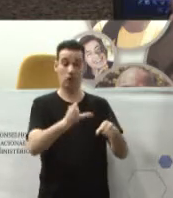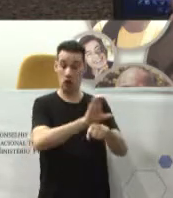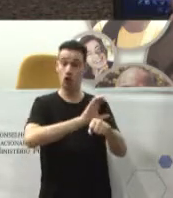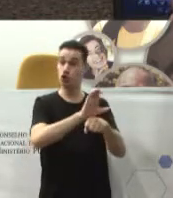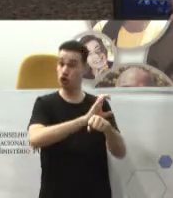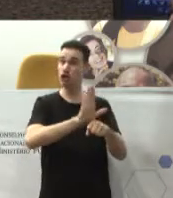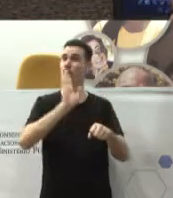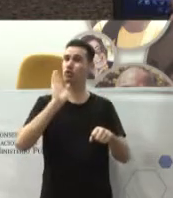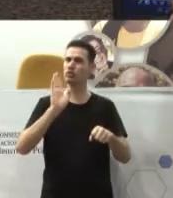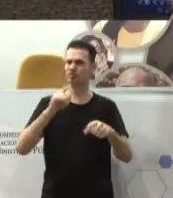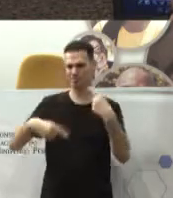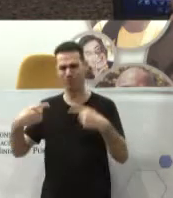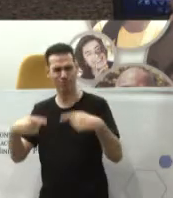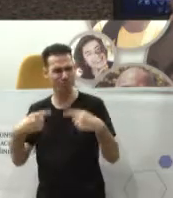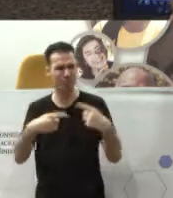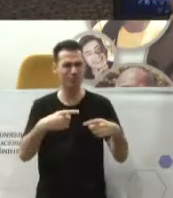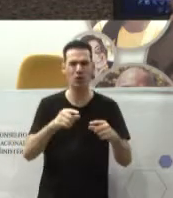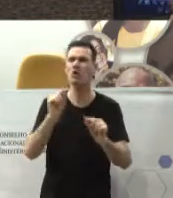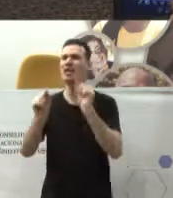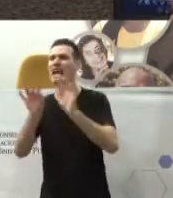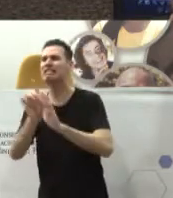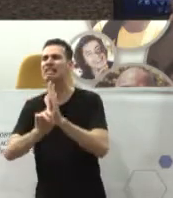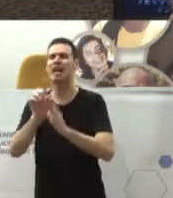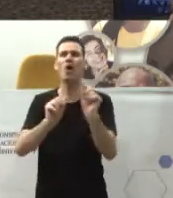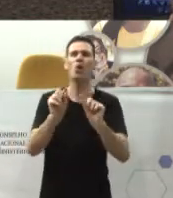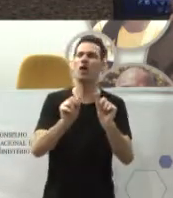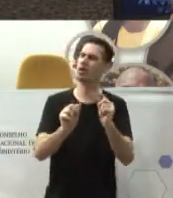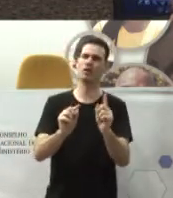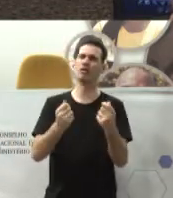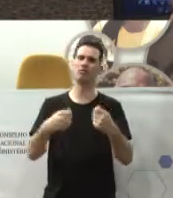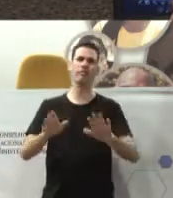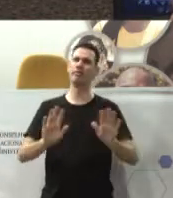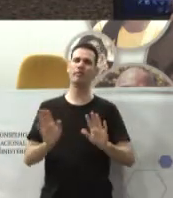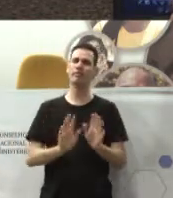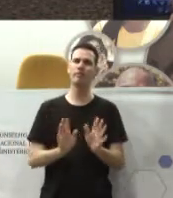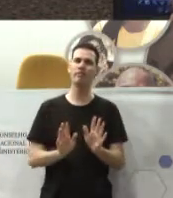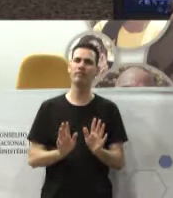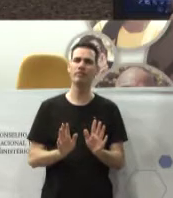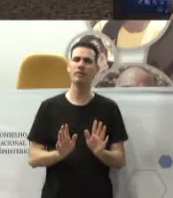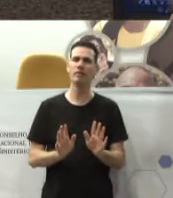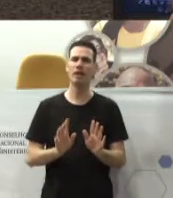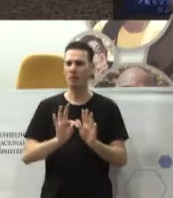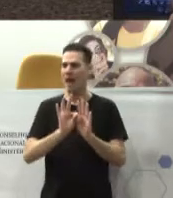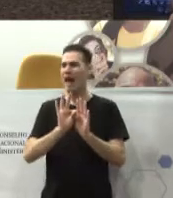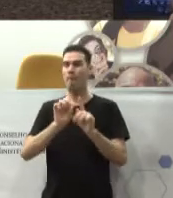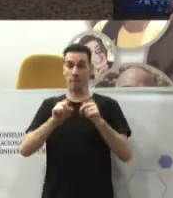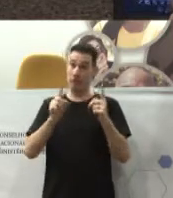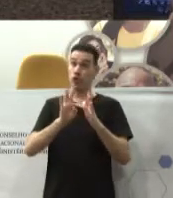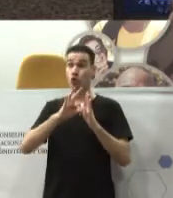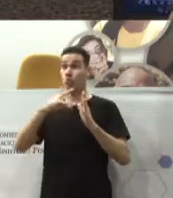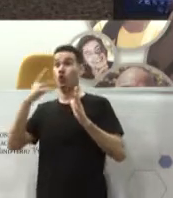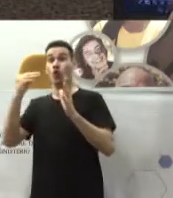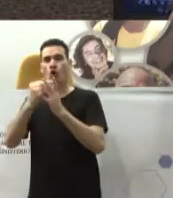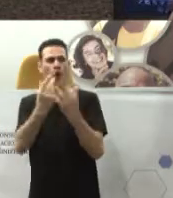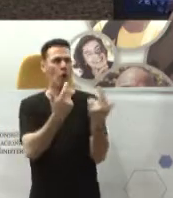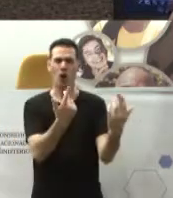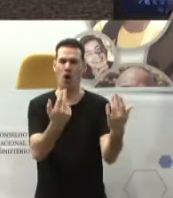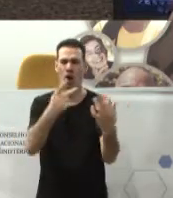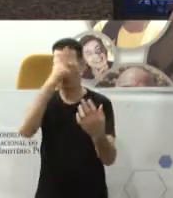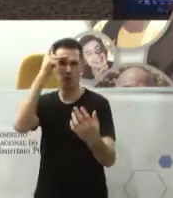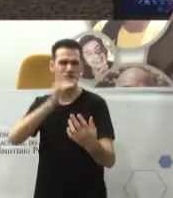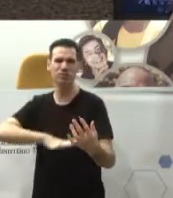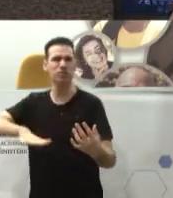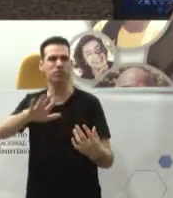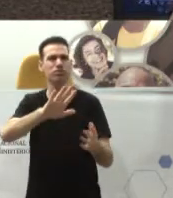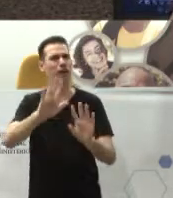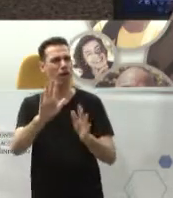discutimos isso mais. Mas isso não significa que seja simplesmente assim, tudo para todos. Nós precisamos saber